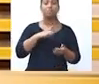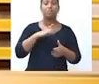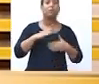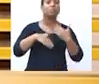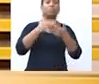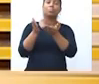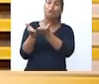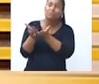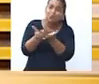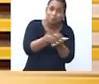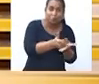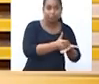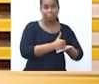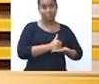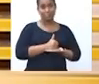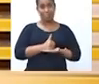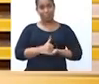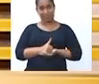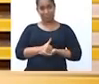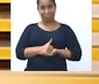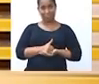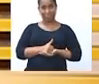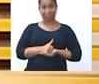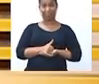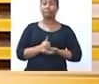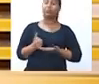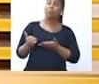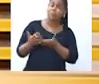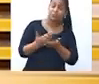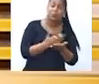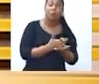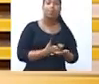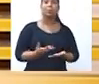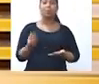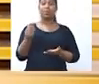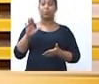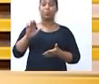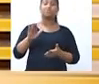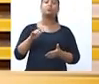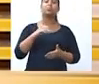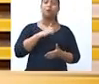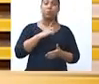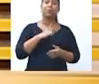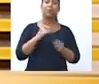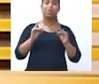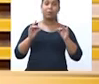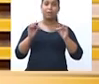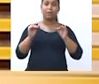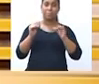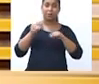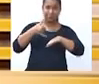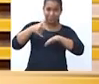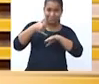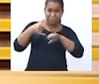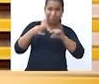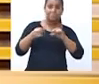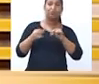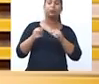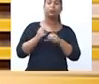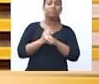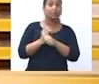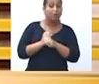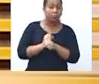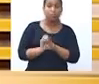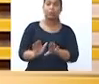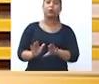de coleta. Então, nesse processo de coleta, a impressão digital tem uma gordurinha. Sim. Então, ela fica por anos se